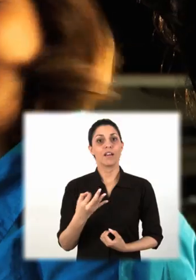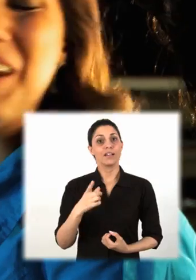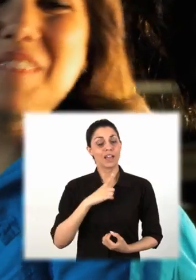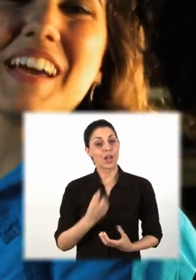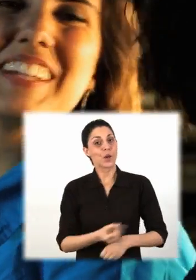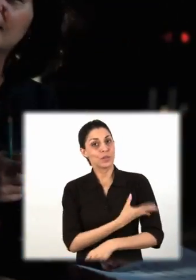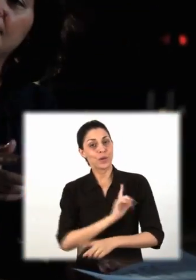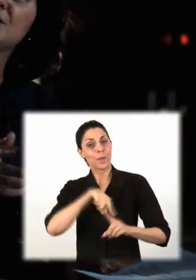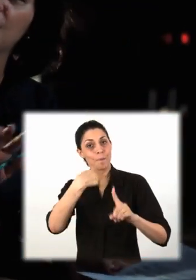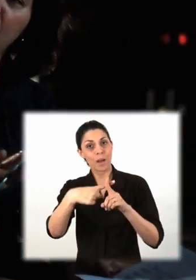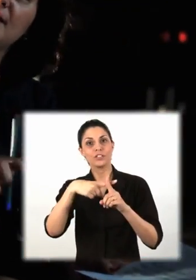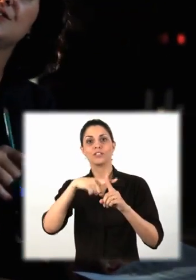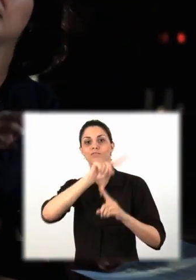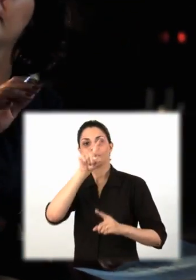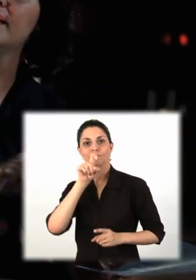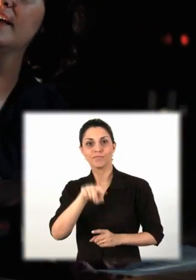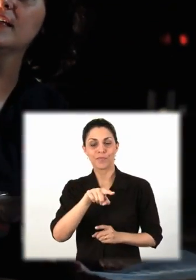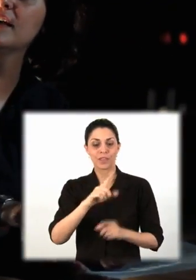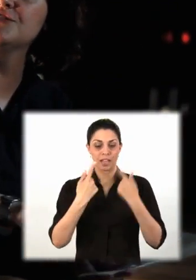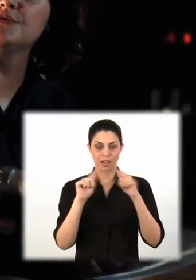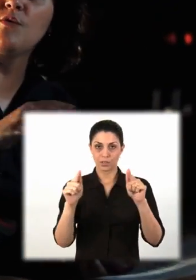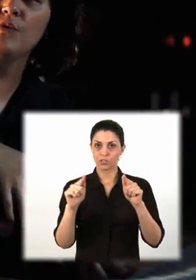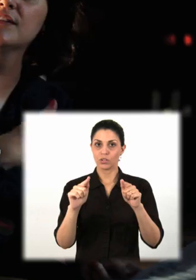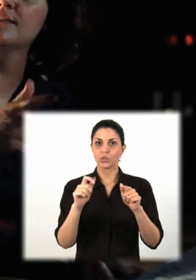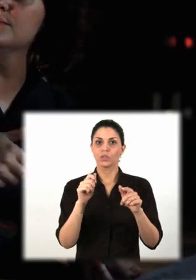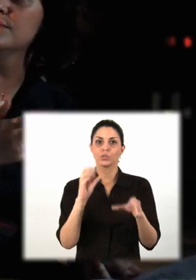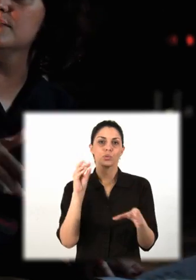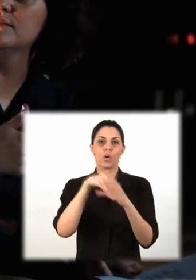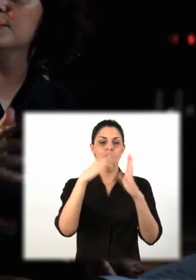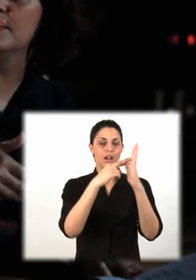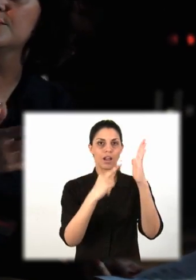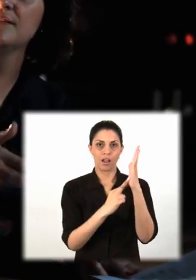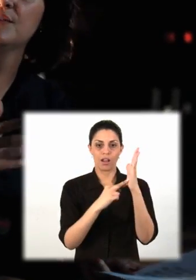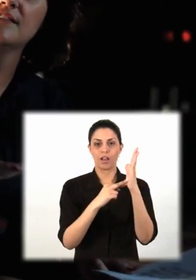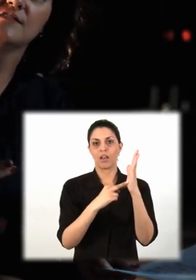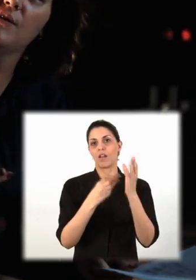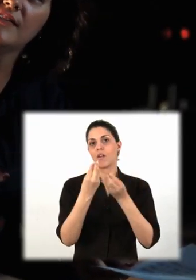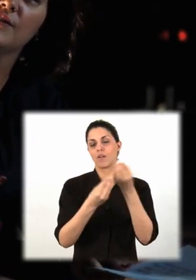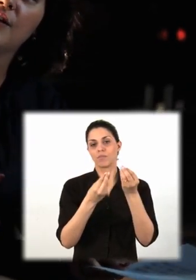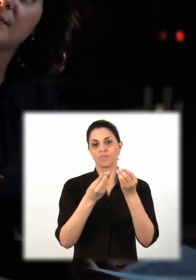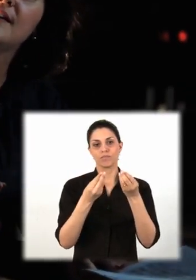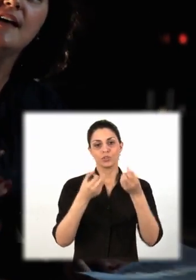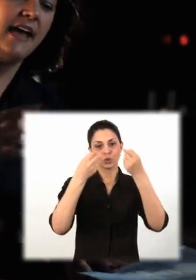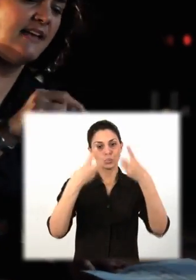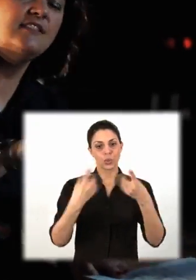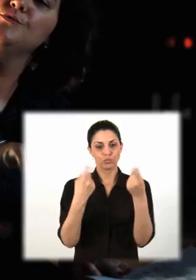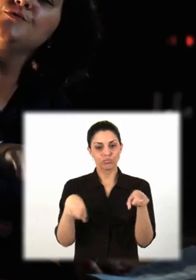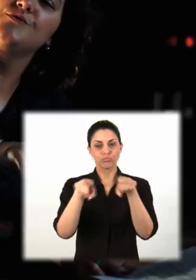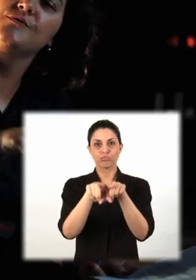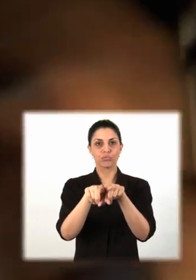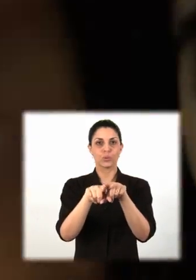e questionamento. Gramaticalmente, a gente não encontra dentro dos textos, da teoria da norma,